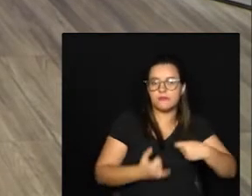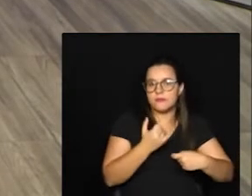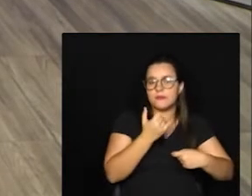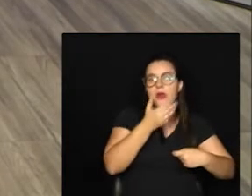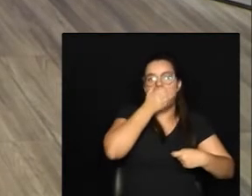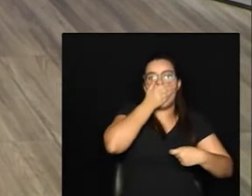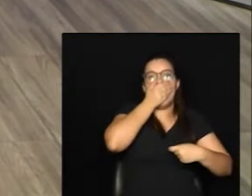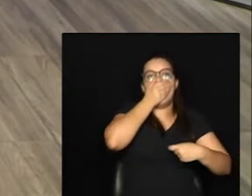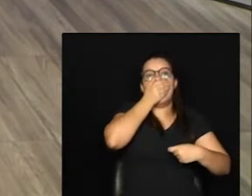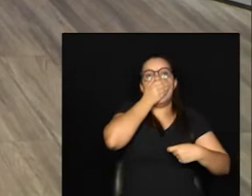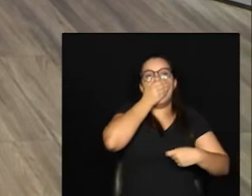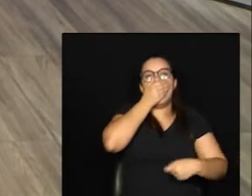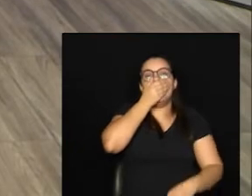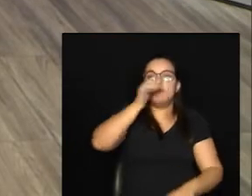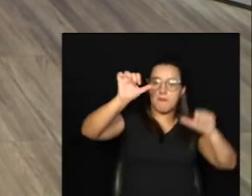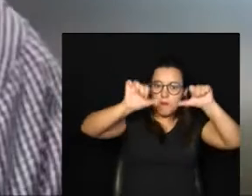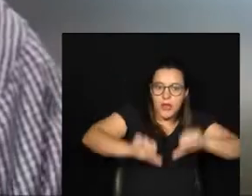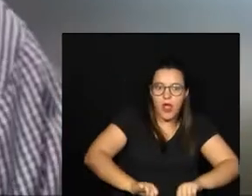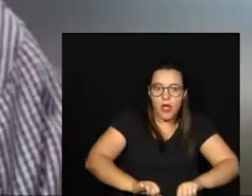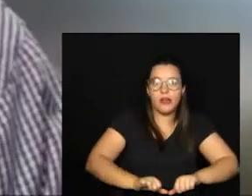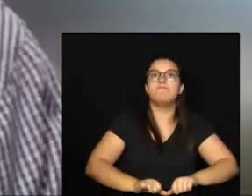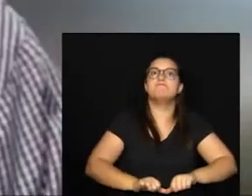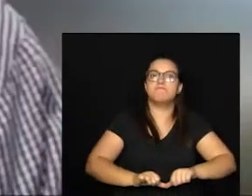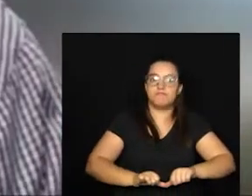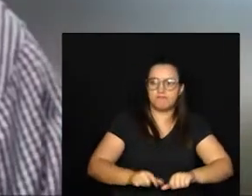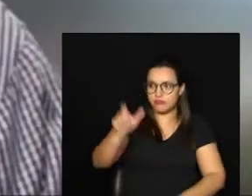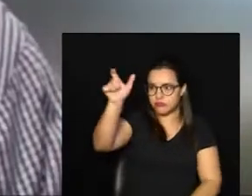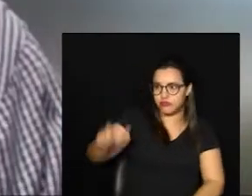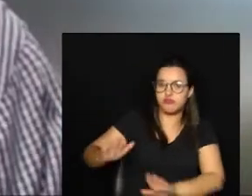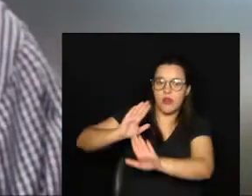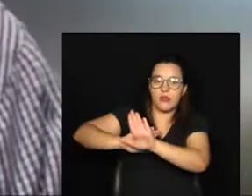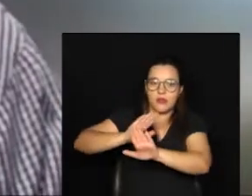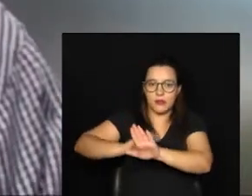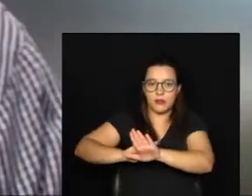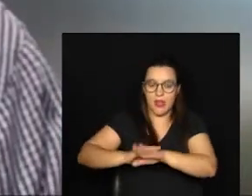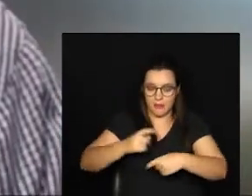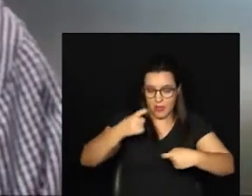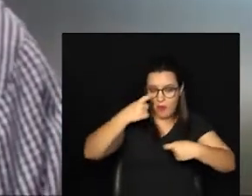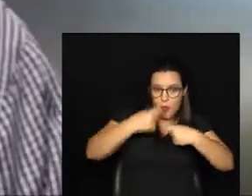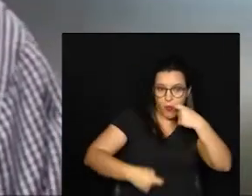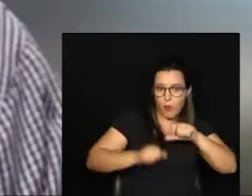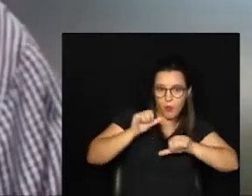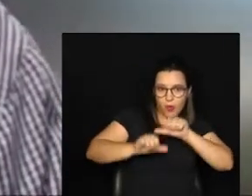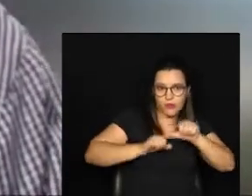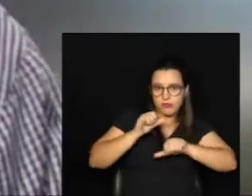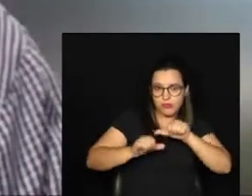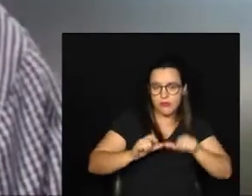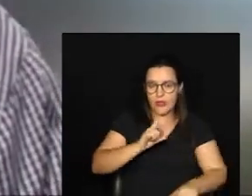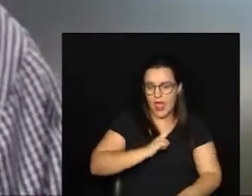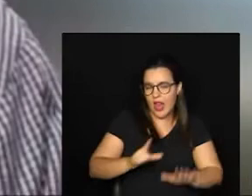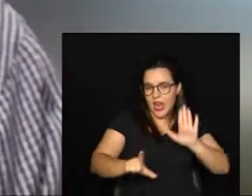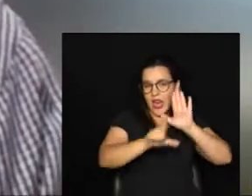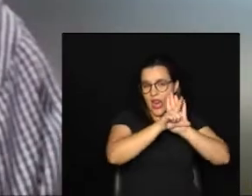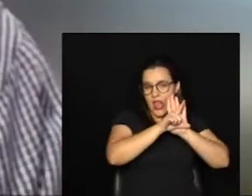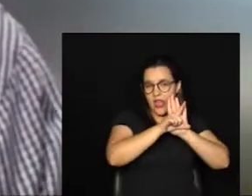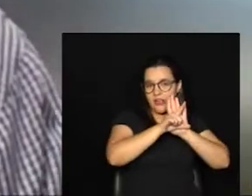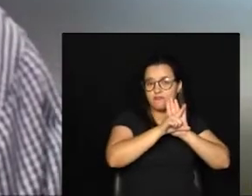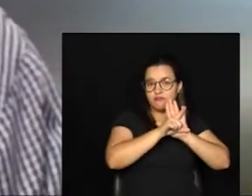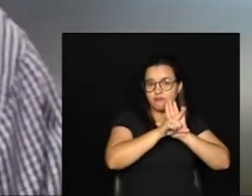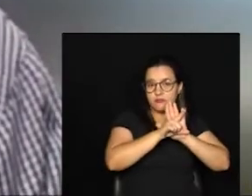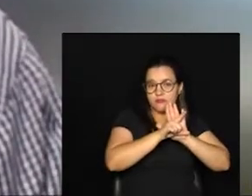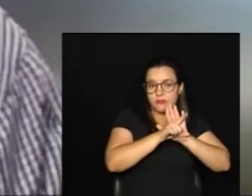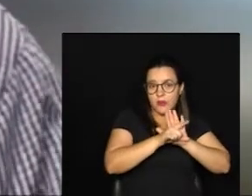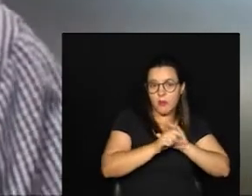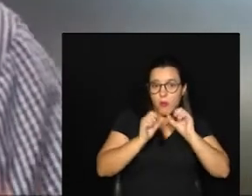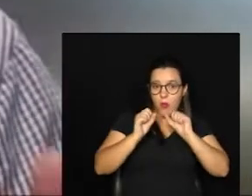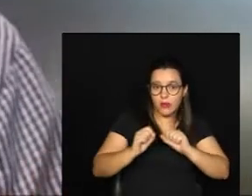agressor? Essa lei de 2018, ela não alterou o crime de estupro. O crime de estupro já vem previsto no Código Penal e tem uma pena